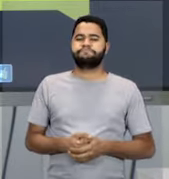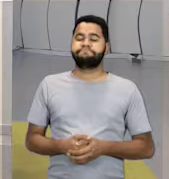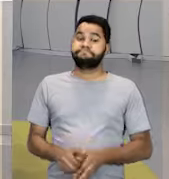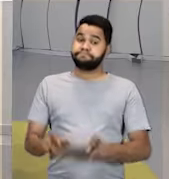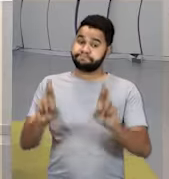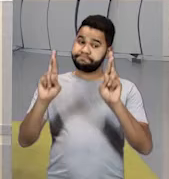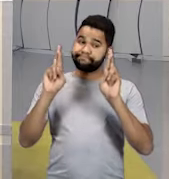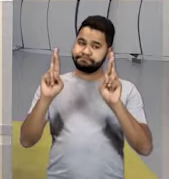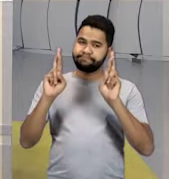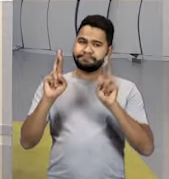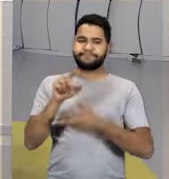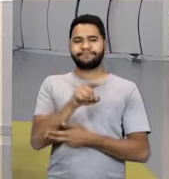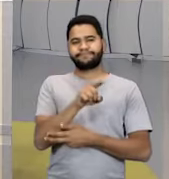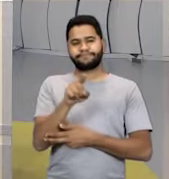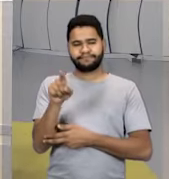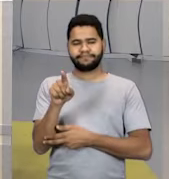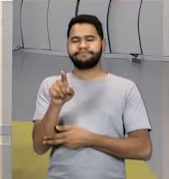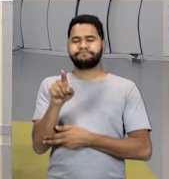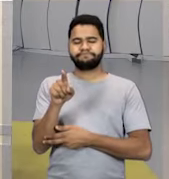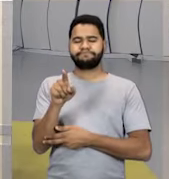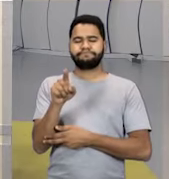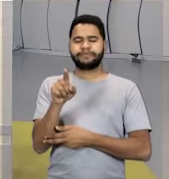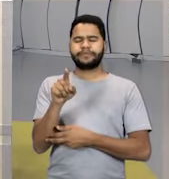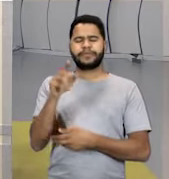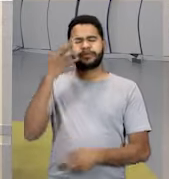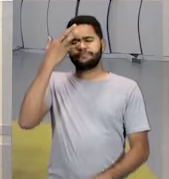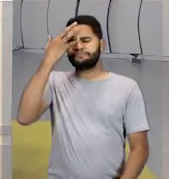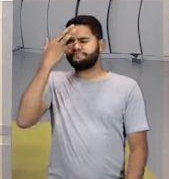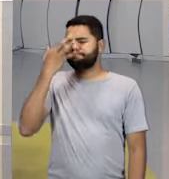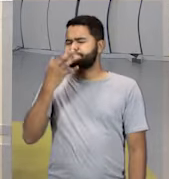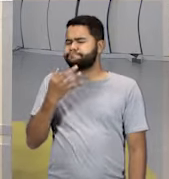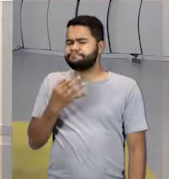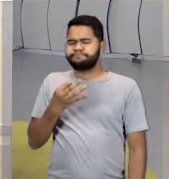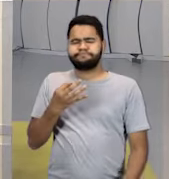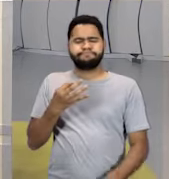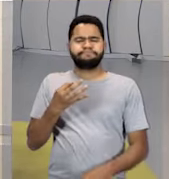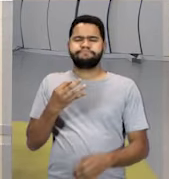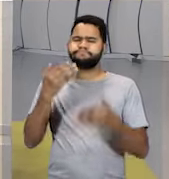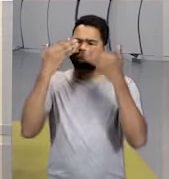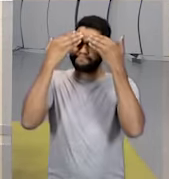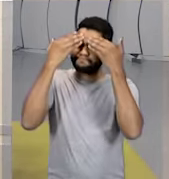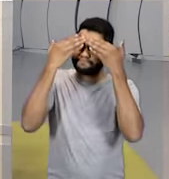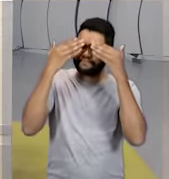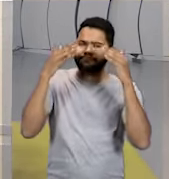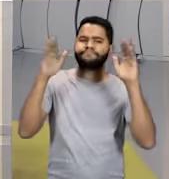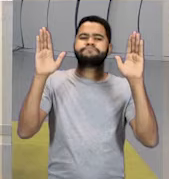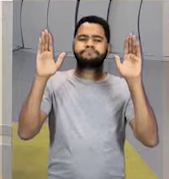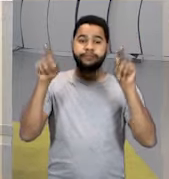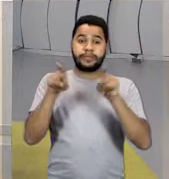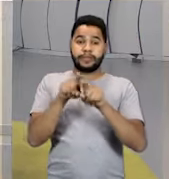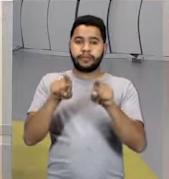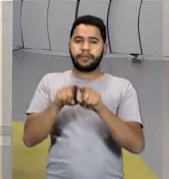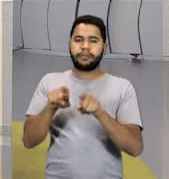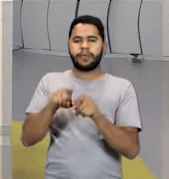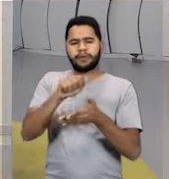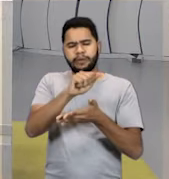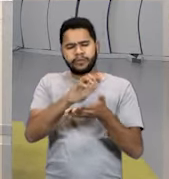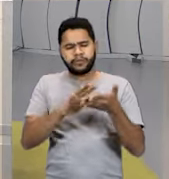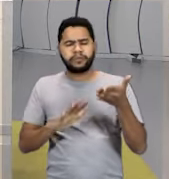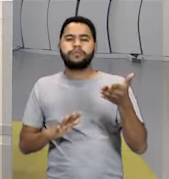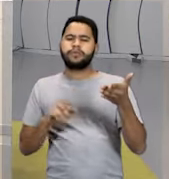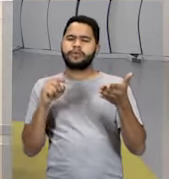espero que você tenha entendido tudo e que você faça suas atividades com